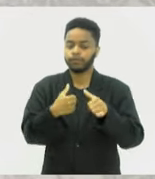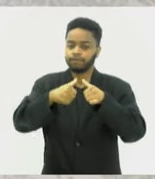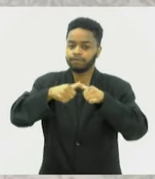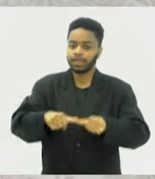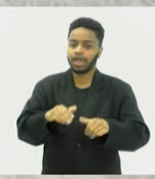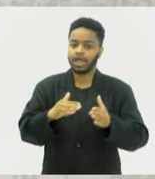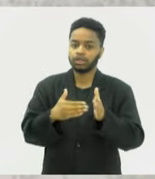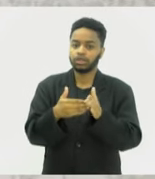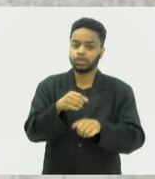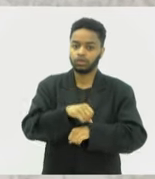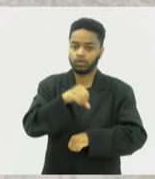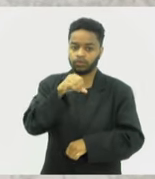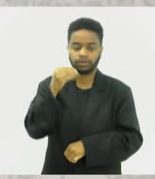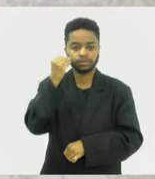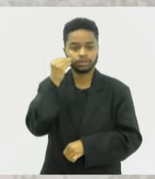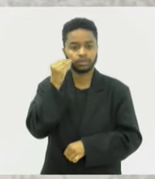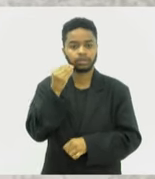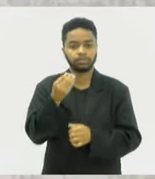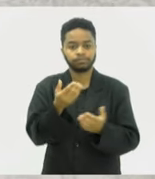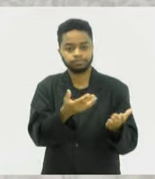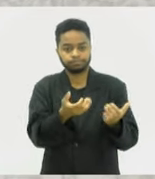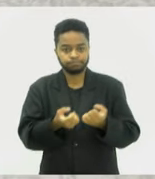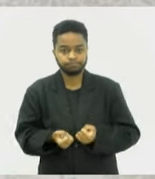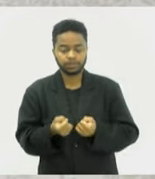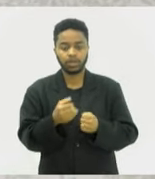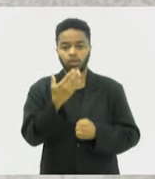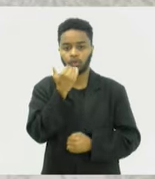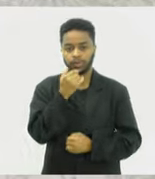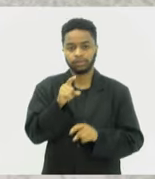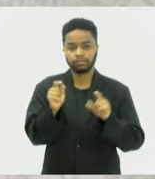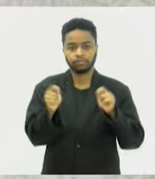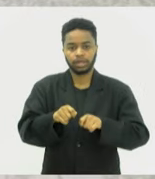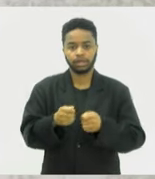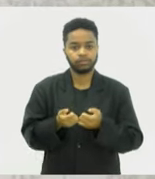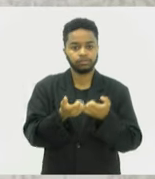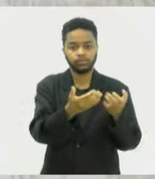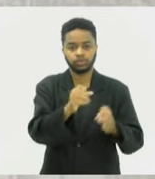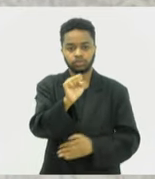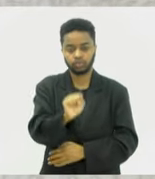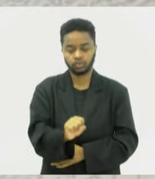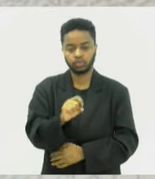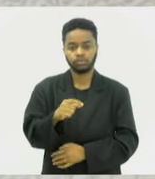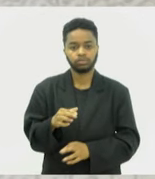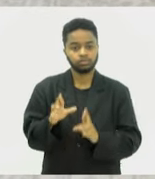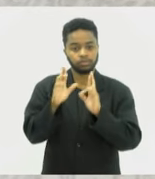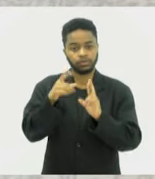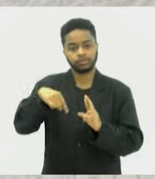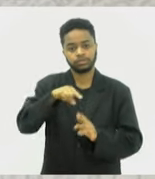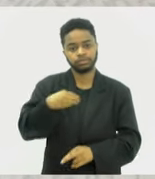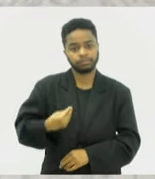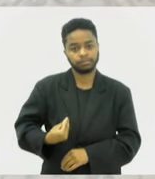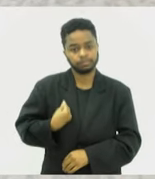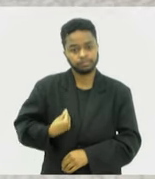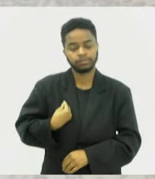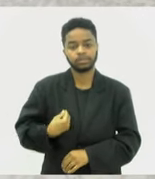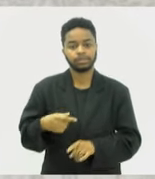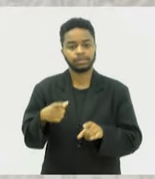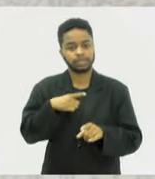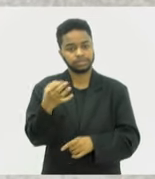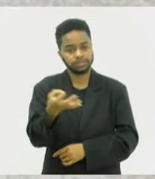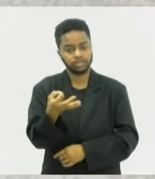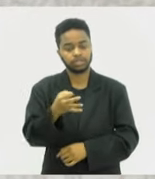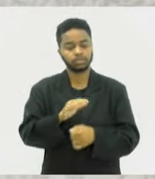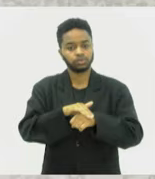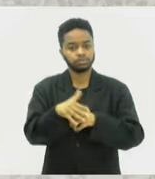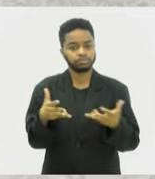os alimentos para poder levar mais essa doação lá para o Sul do nosso país. Conto com a presença de todos. Tenho certeza que vai ser uma noite incrível